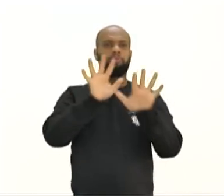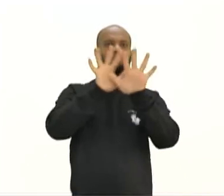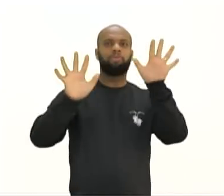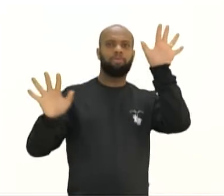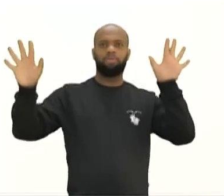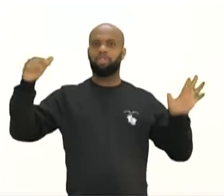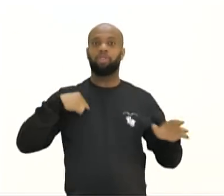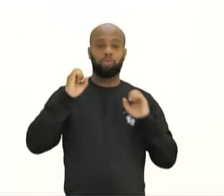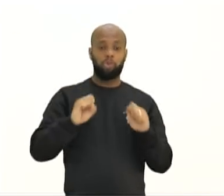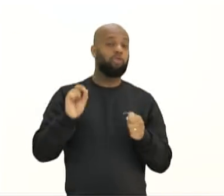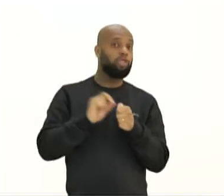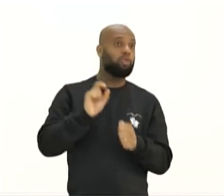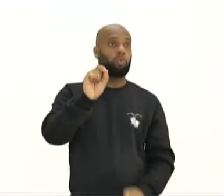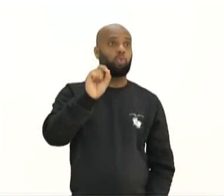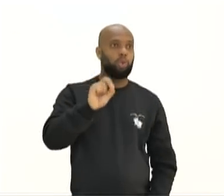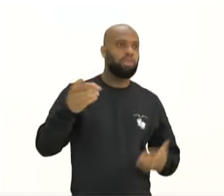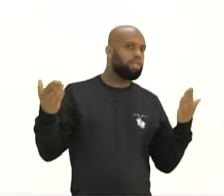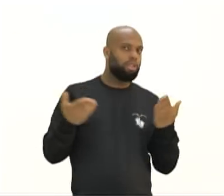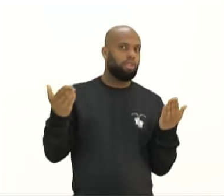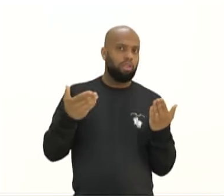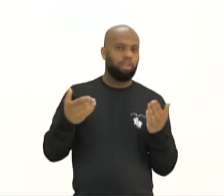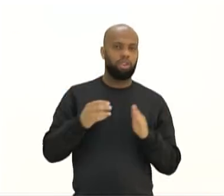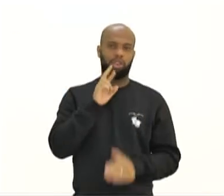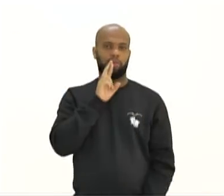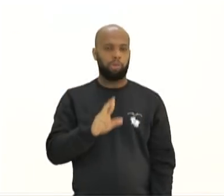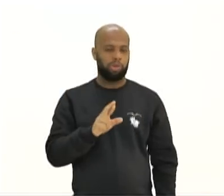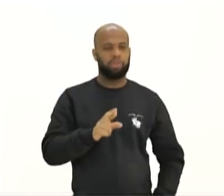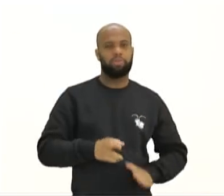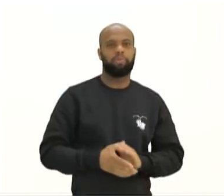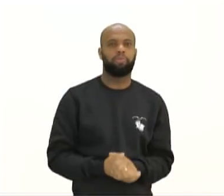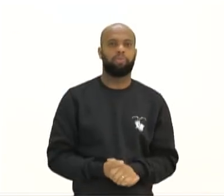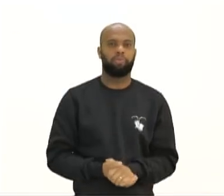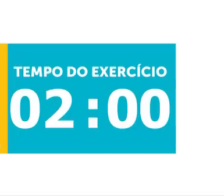fazer? O que eu posso fazer aqui nesse cartaz? Vamos lá.